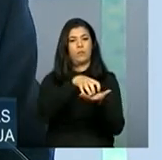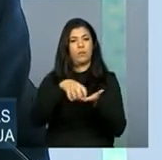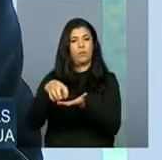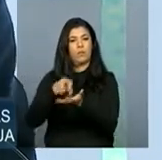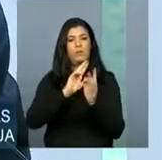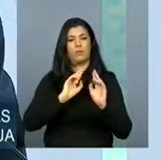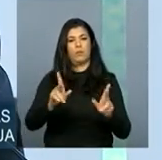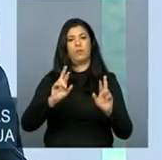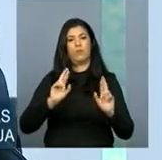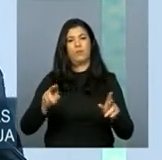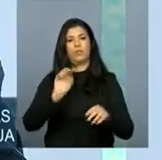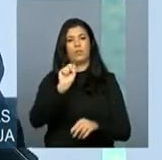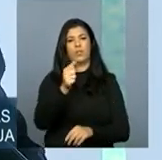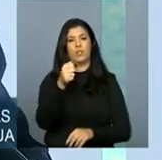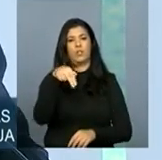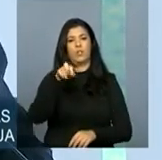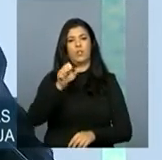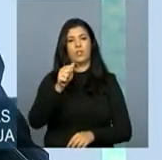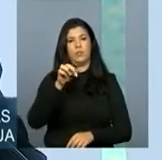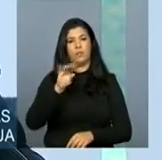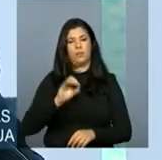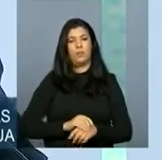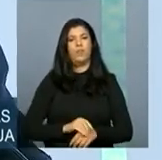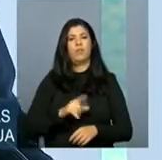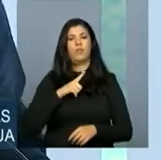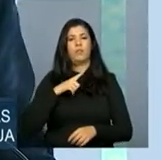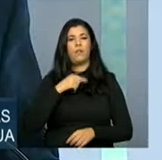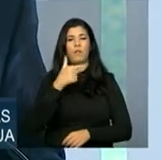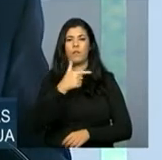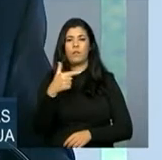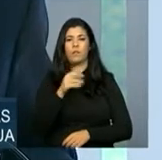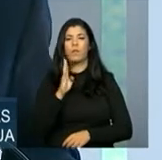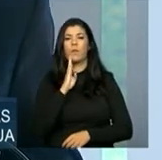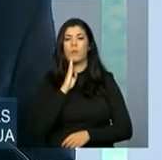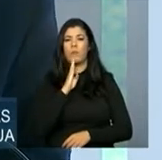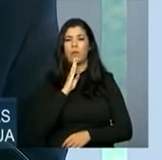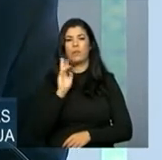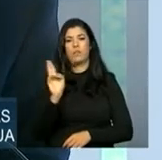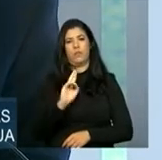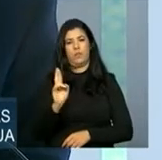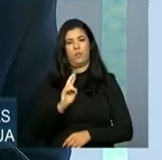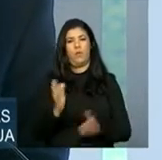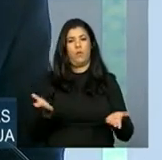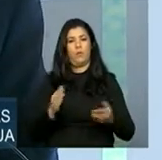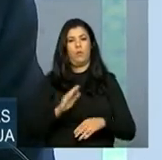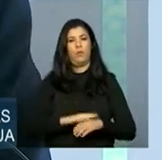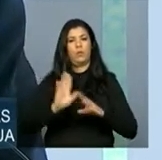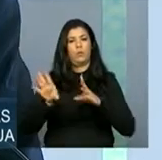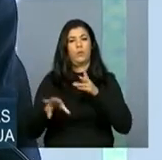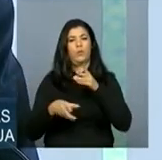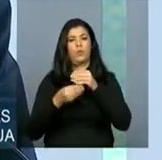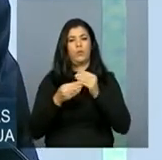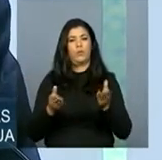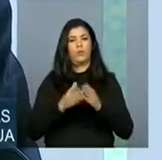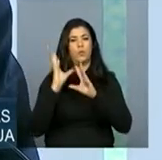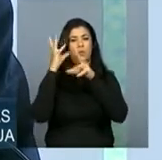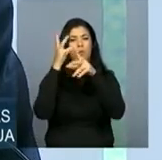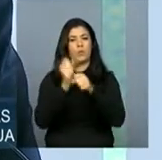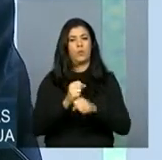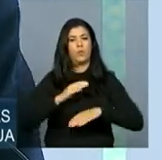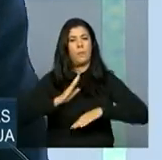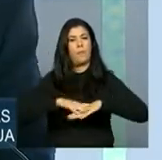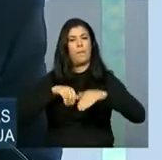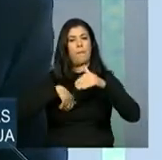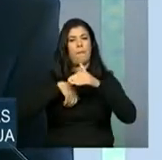de saneamento cerca de Vinte e Dois Bilhões de reais e hoje com mais essa operação deverão chegar